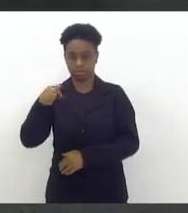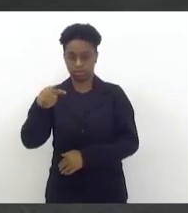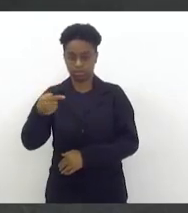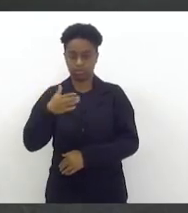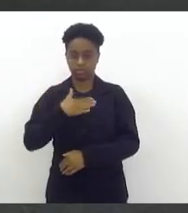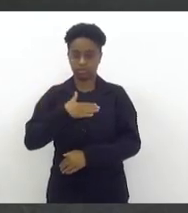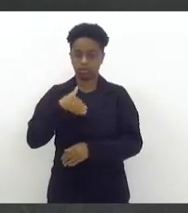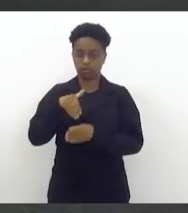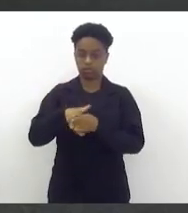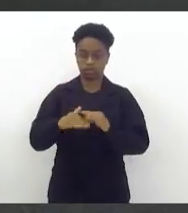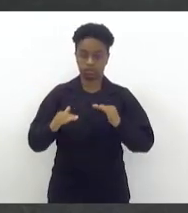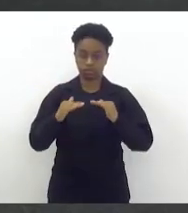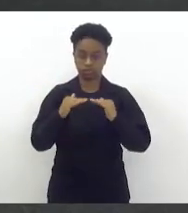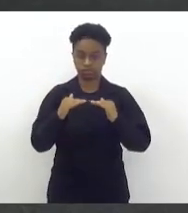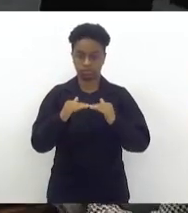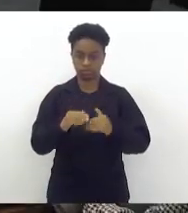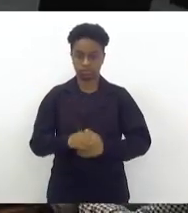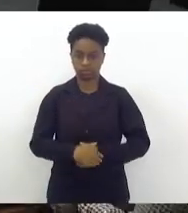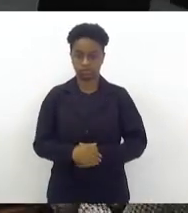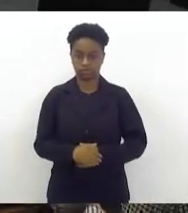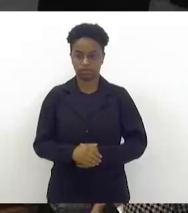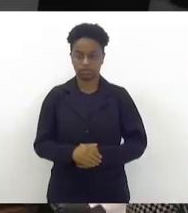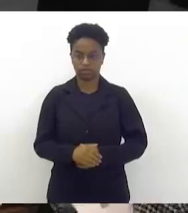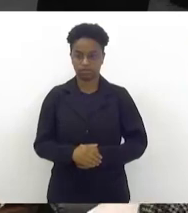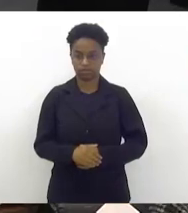no mérito é favorável, senhor presidente.